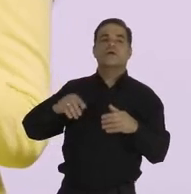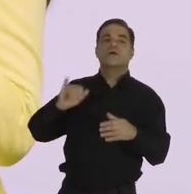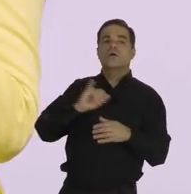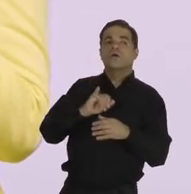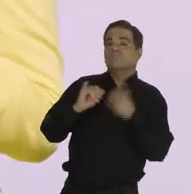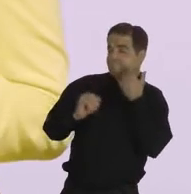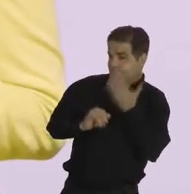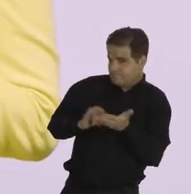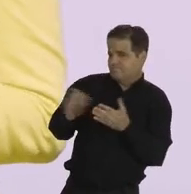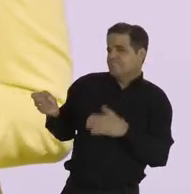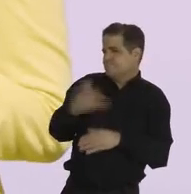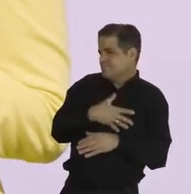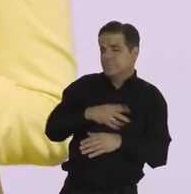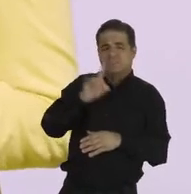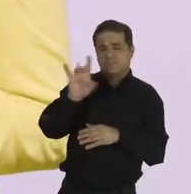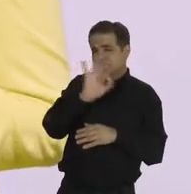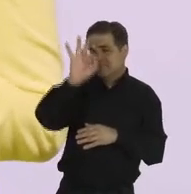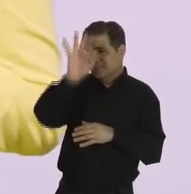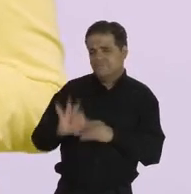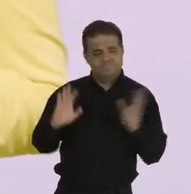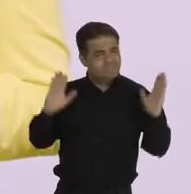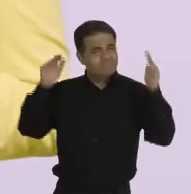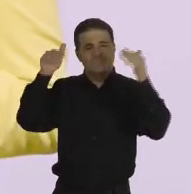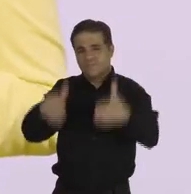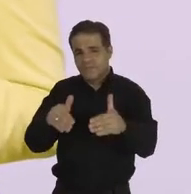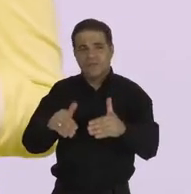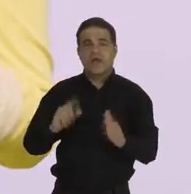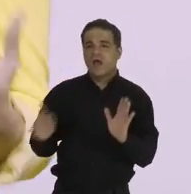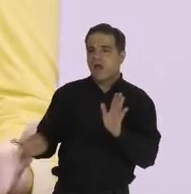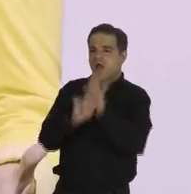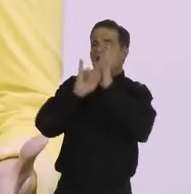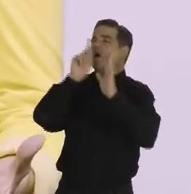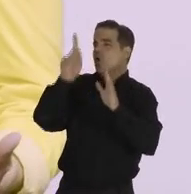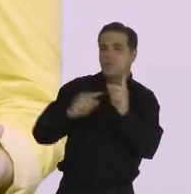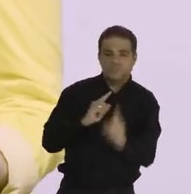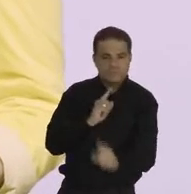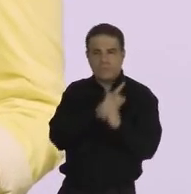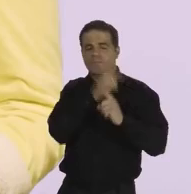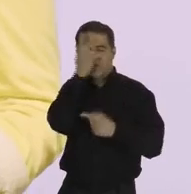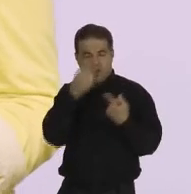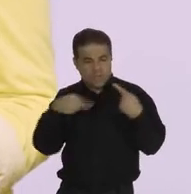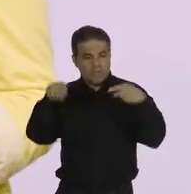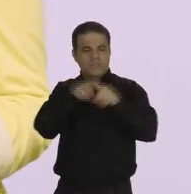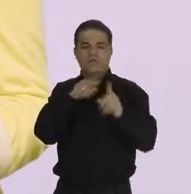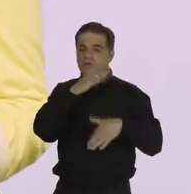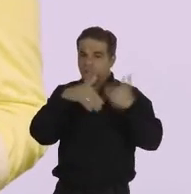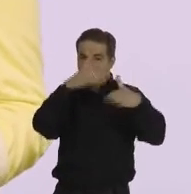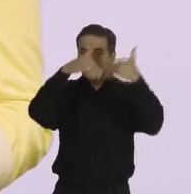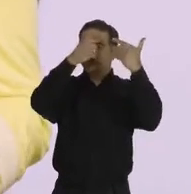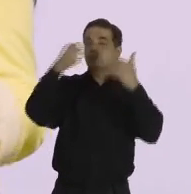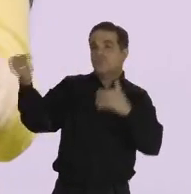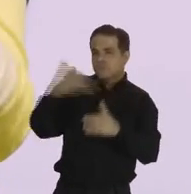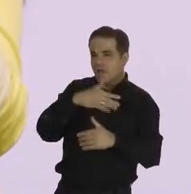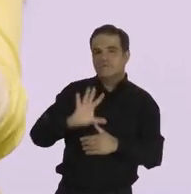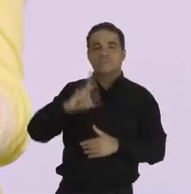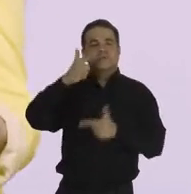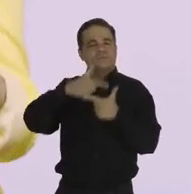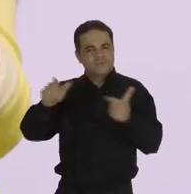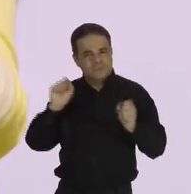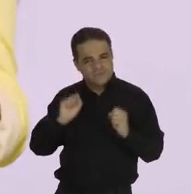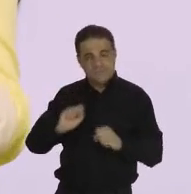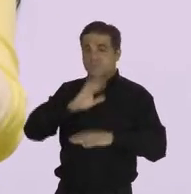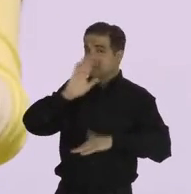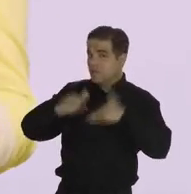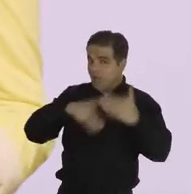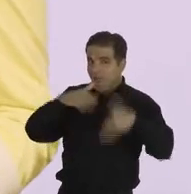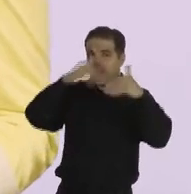immobility 100% dedicado a identificar vai a desenvolver novas soluções para